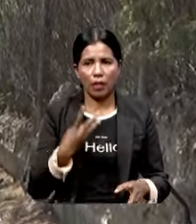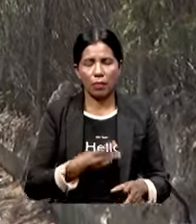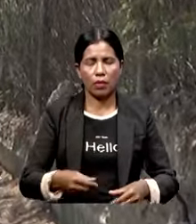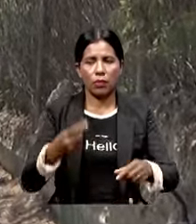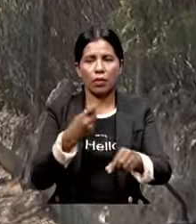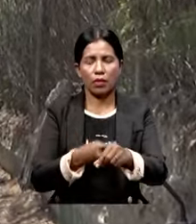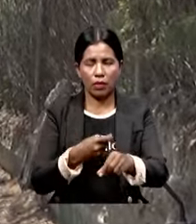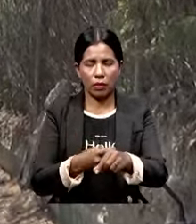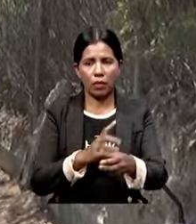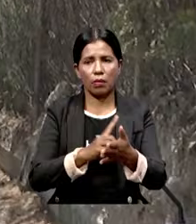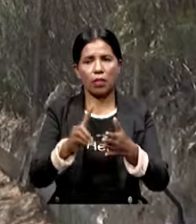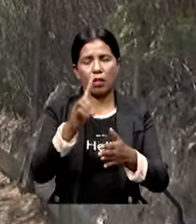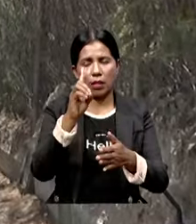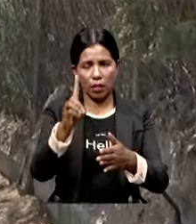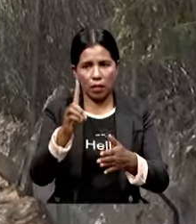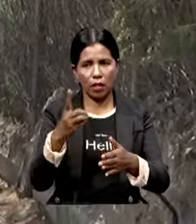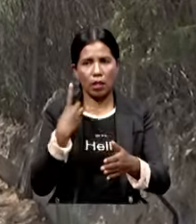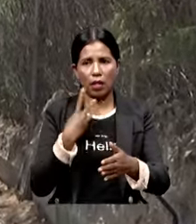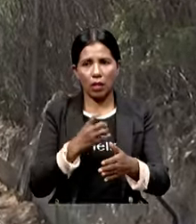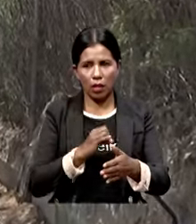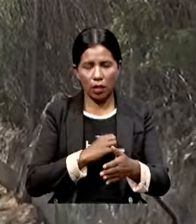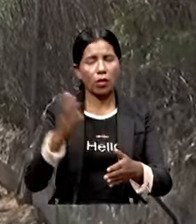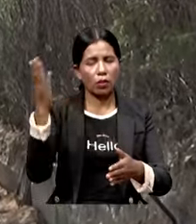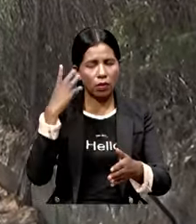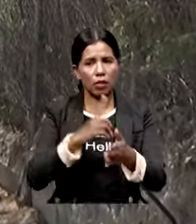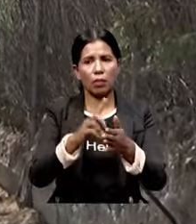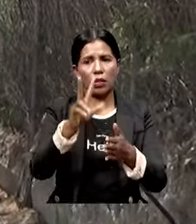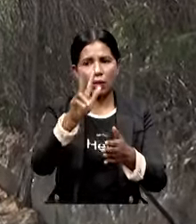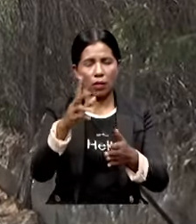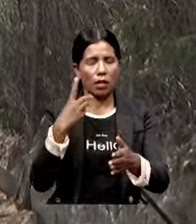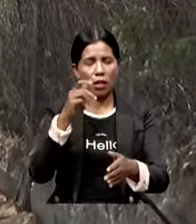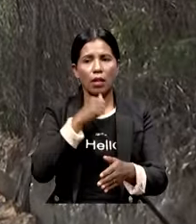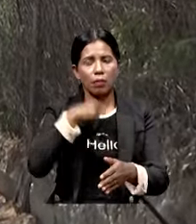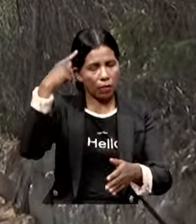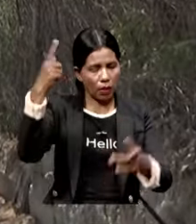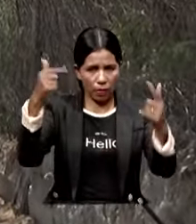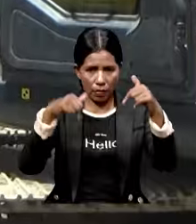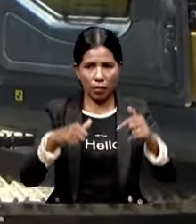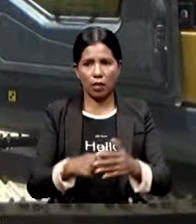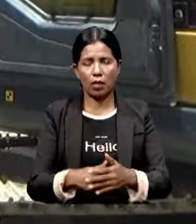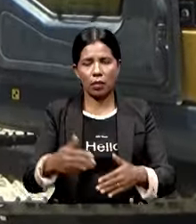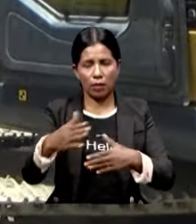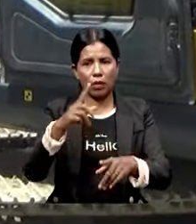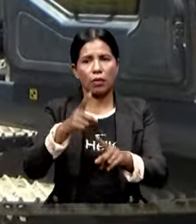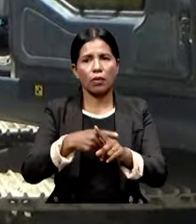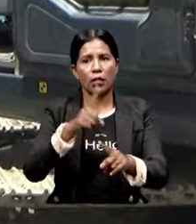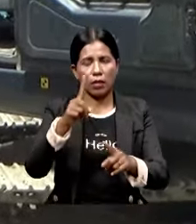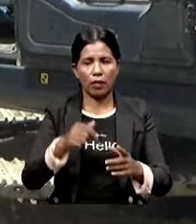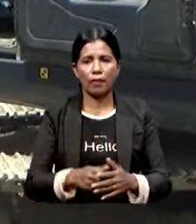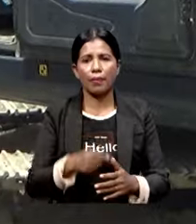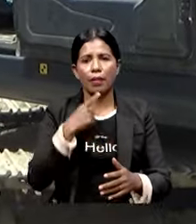tempo e semana ida tu ir a mim regula haurigo antes semana tu lá um papo mai agora a tu pensa fula ainda. A